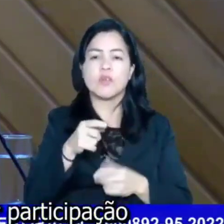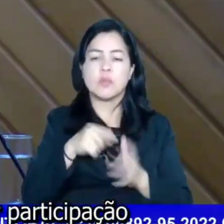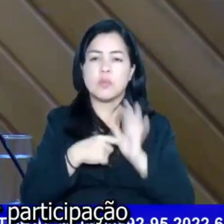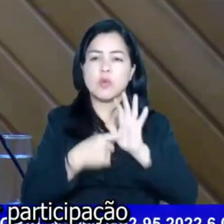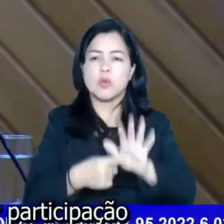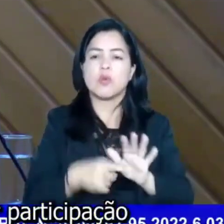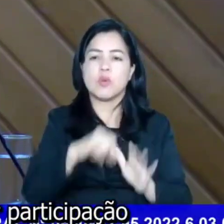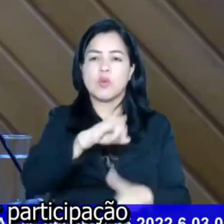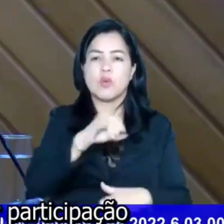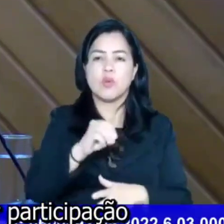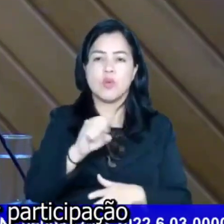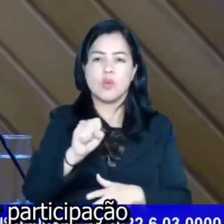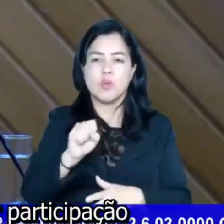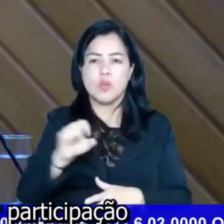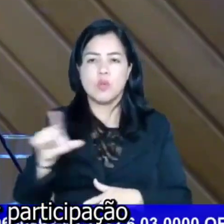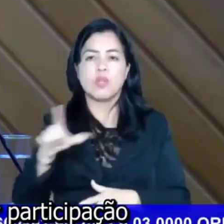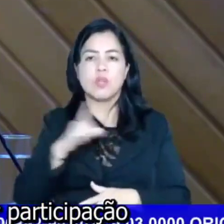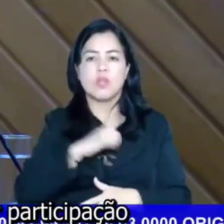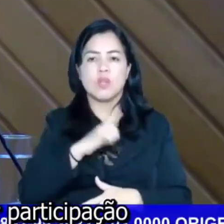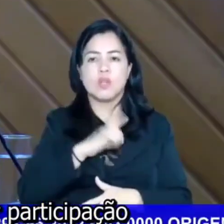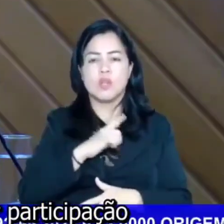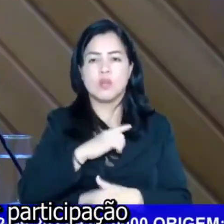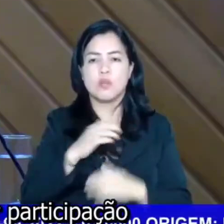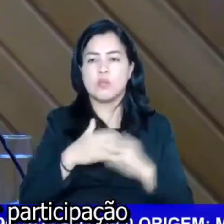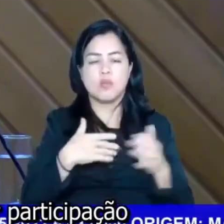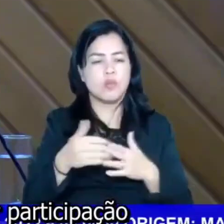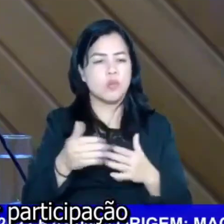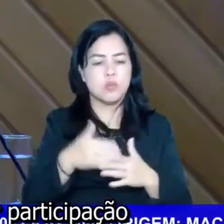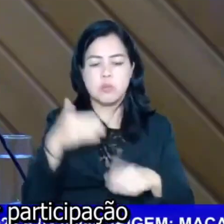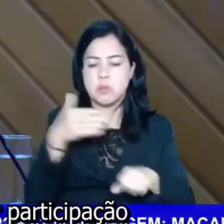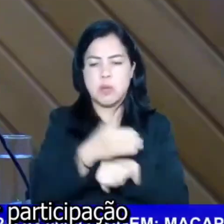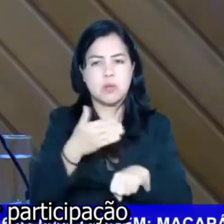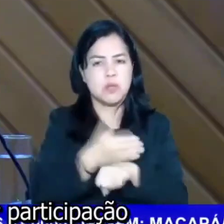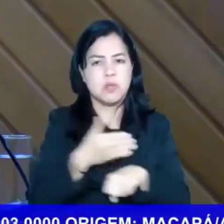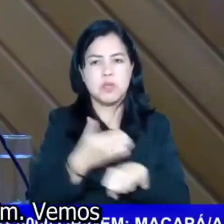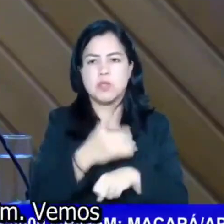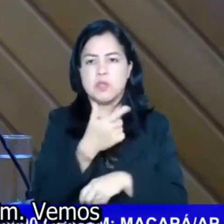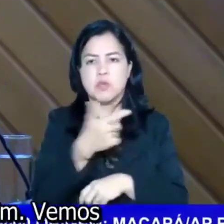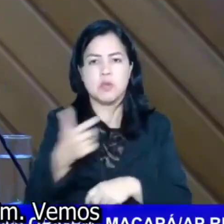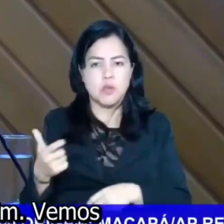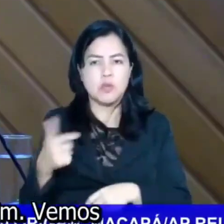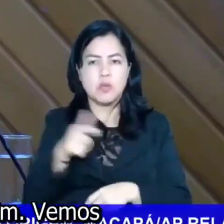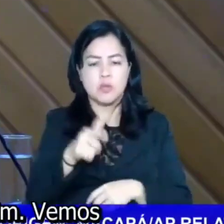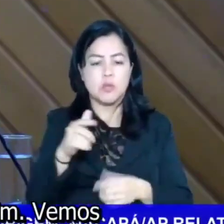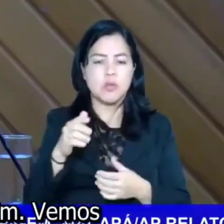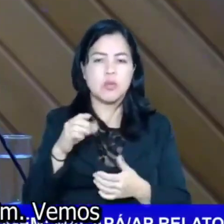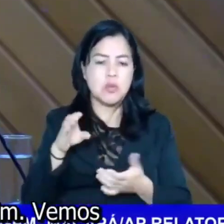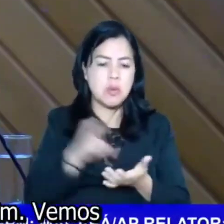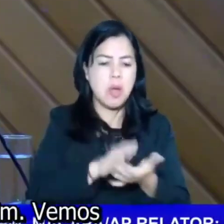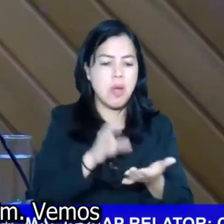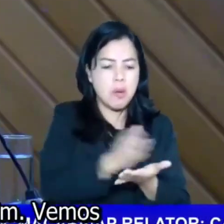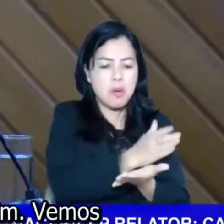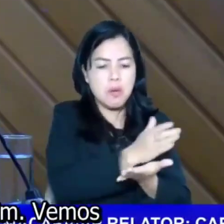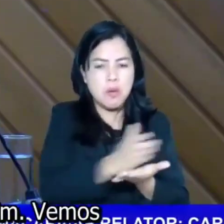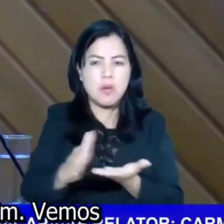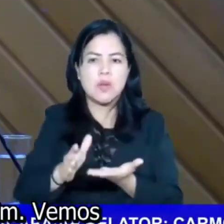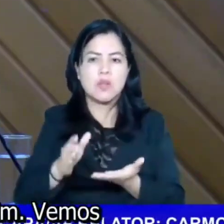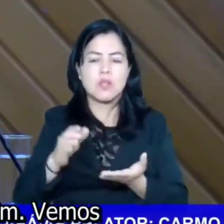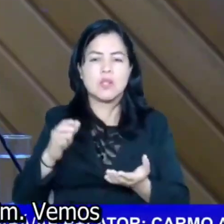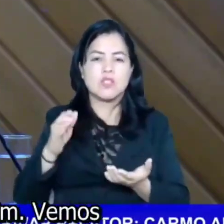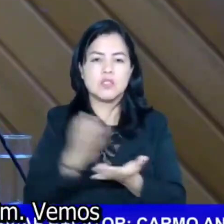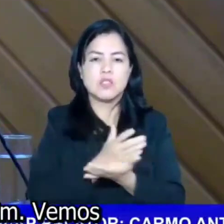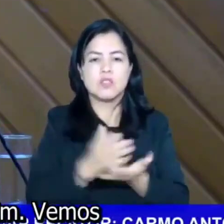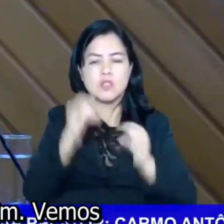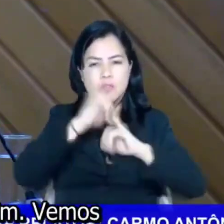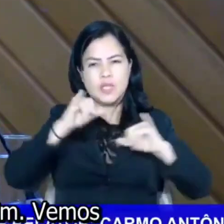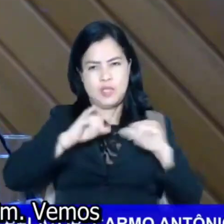que José Carlos, em momento nenhum, teve qualquer participação nessa divisão de fundo ou de propaganda,